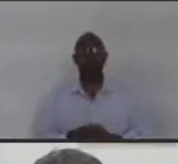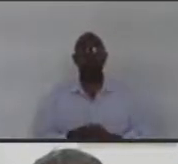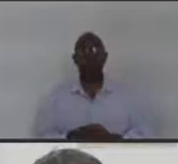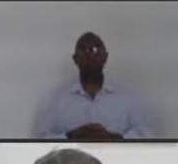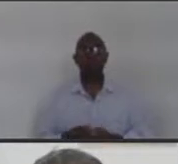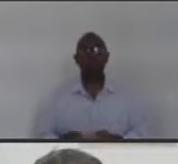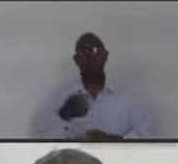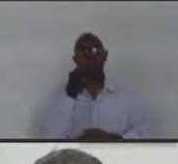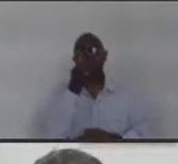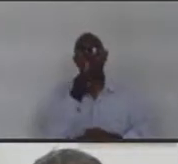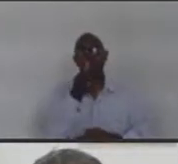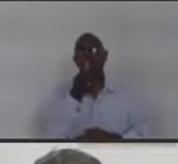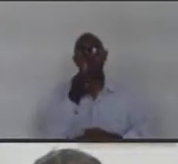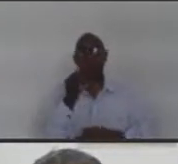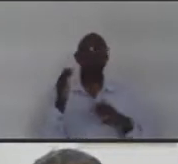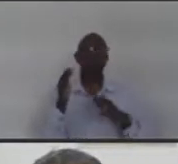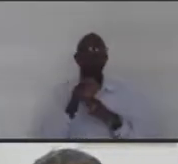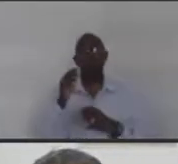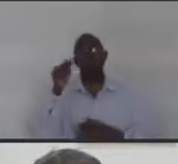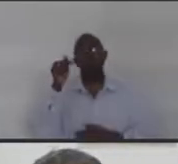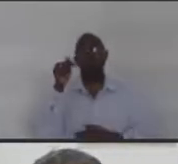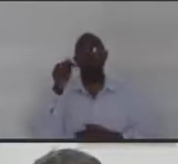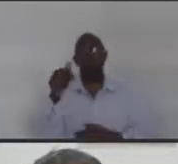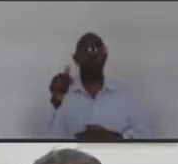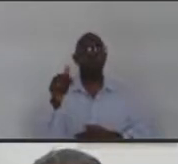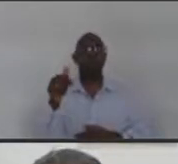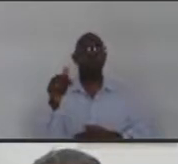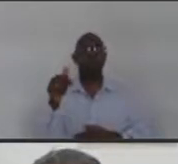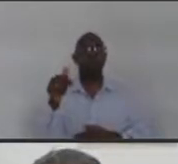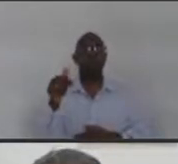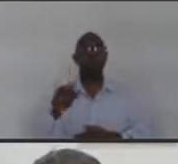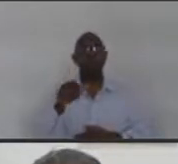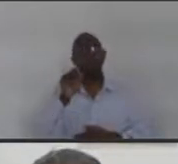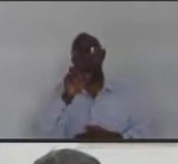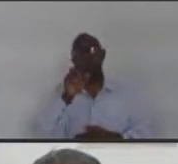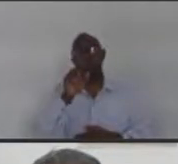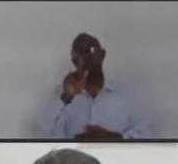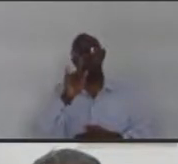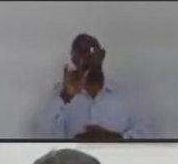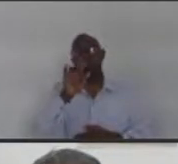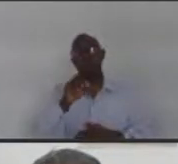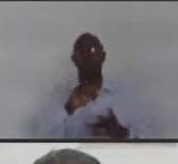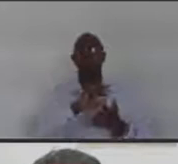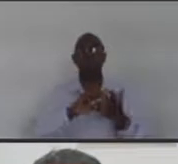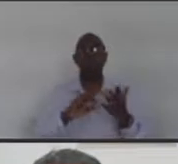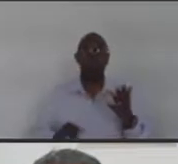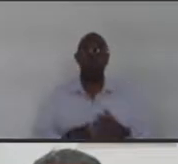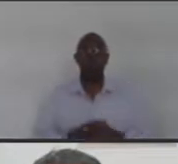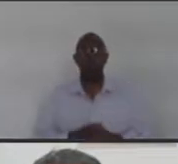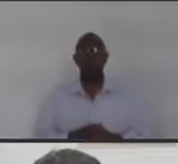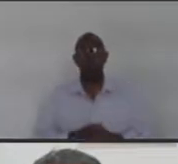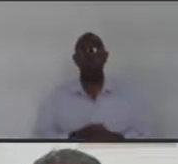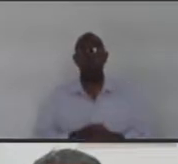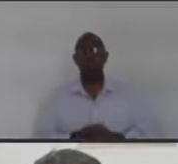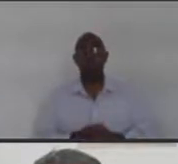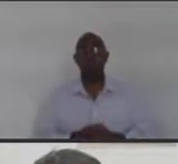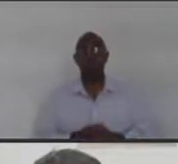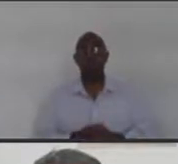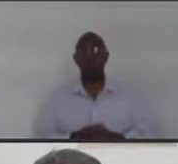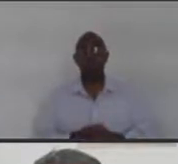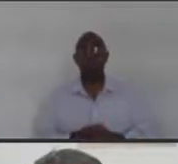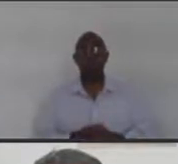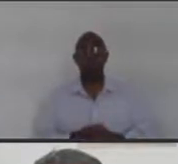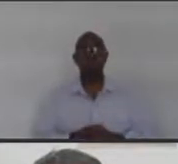4.006 e 4.007. Vereador Sérgio Rosa, diverso, indicação 3.000, ou, corrigindo,